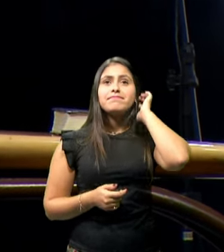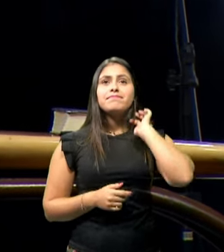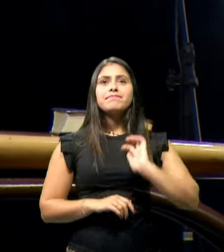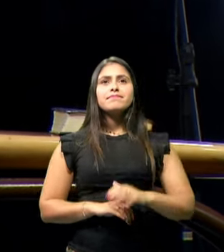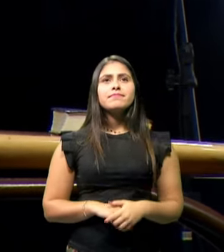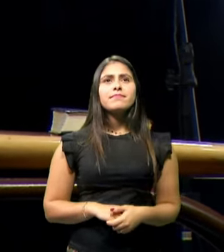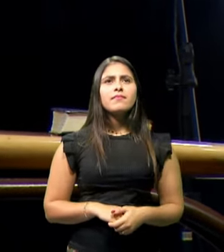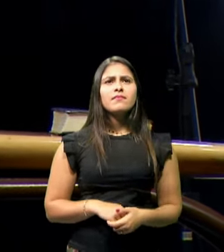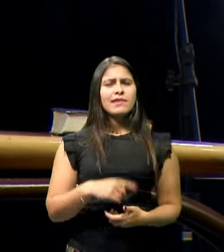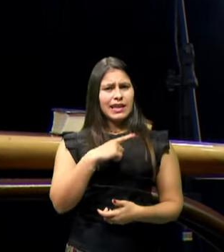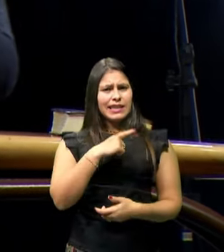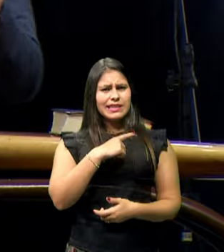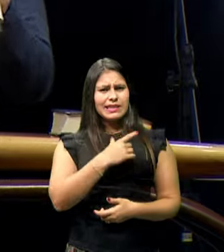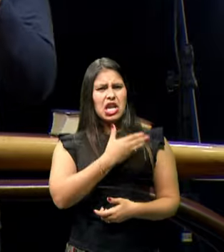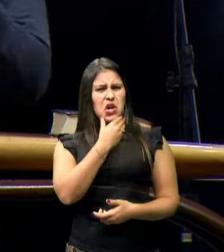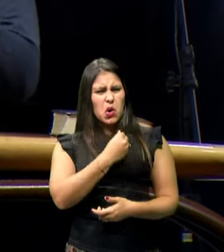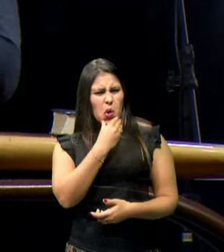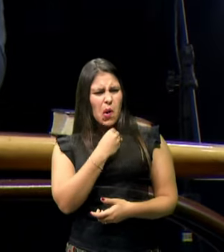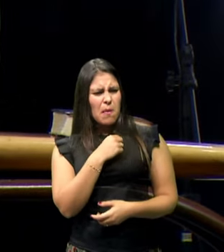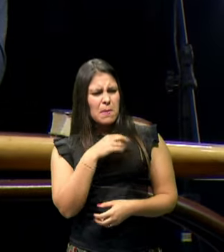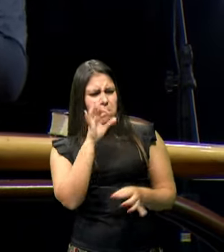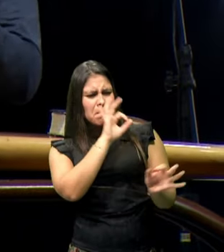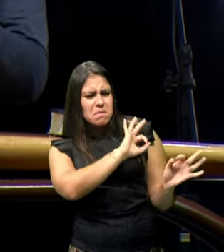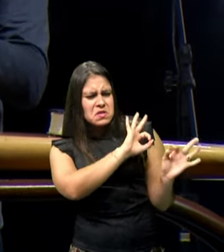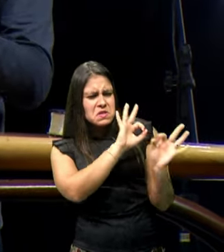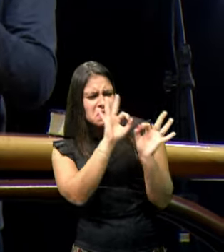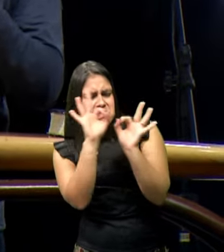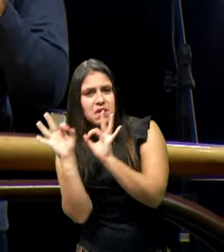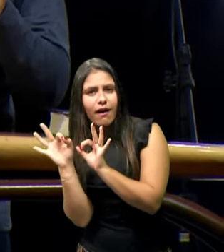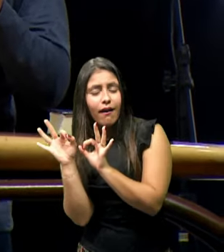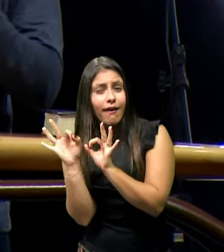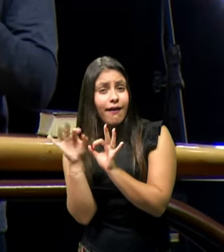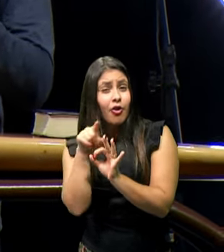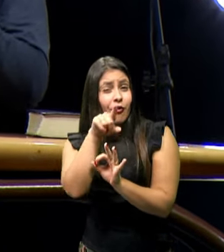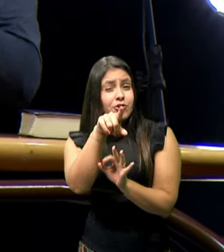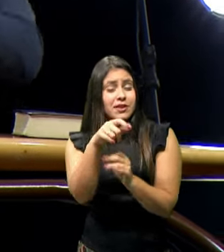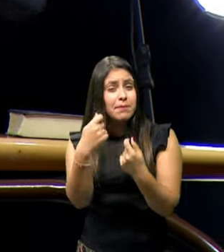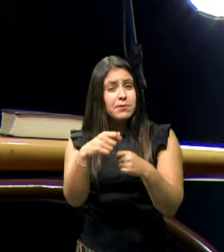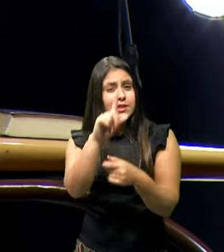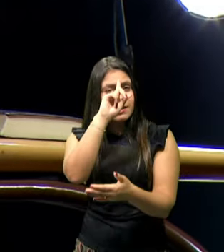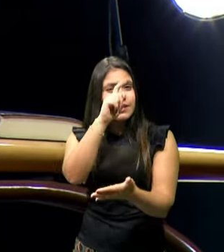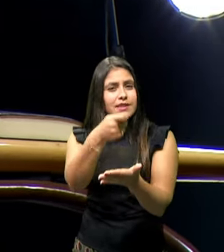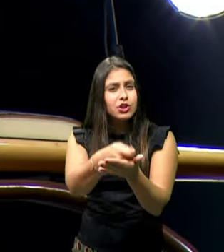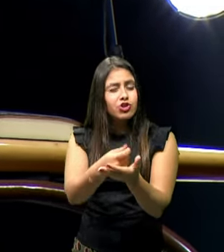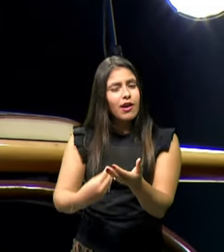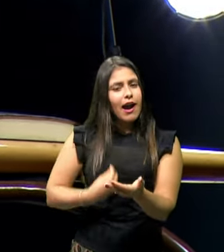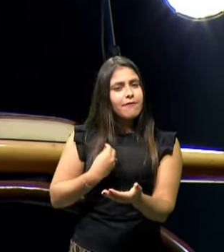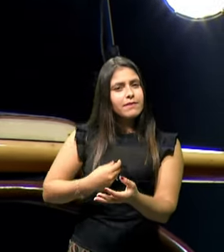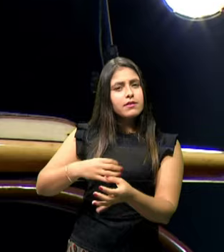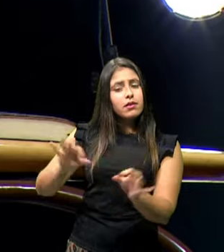Não arruma bode expiatório para o teu fracasso espiritual? Conserta a tua vida aqui hoje, volta para Jesus agora, por favor.